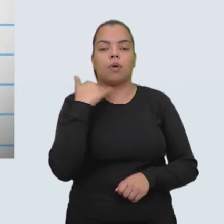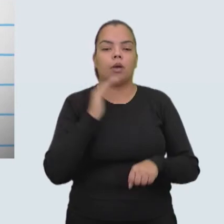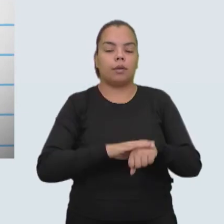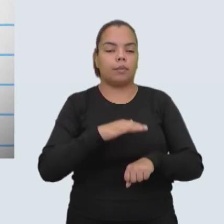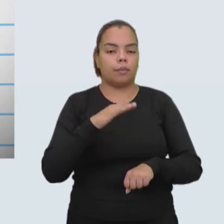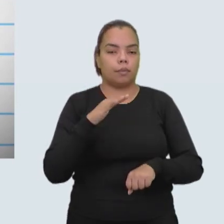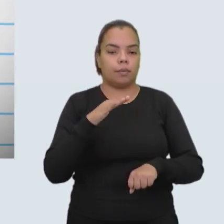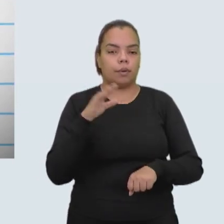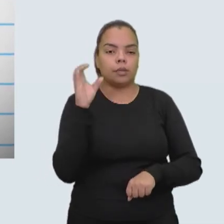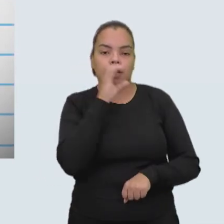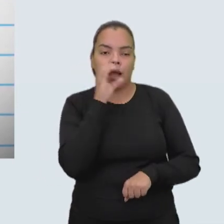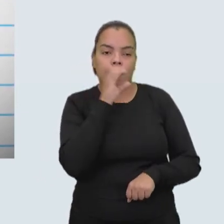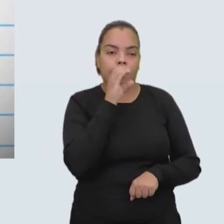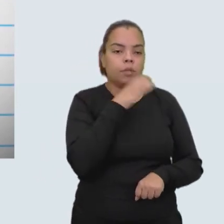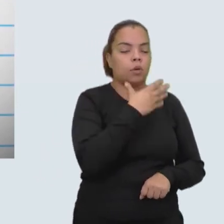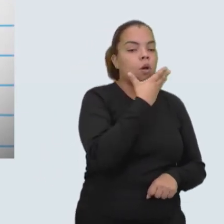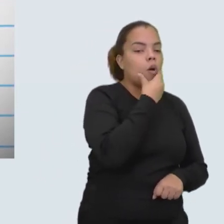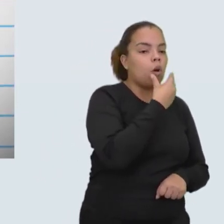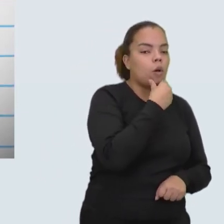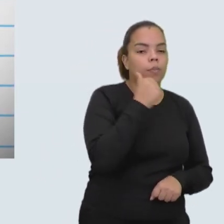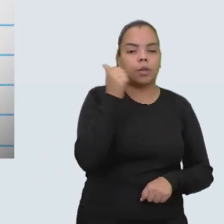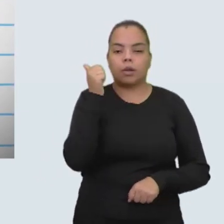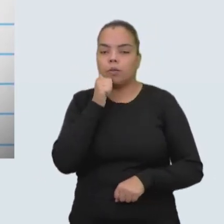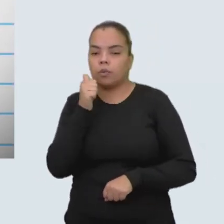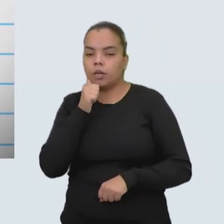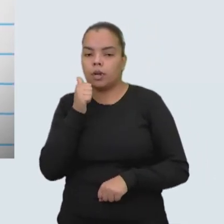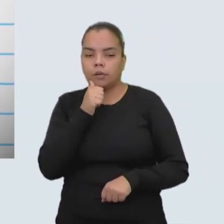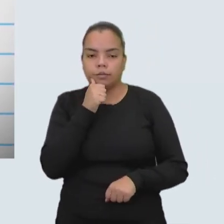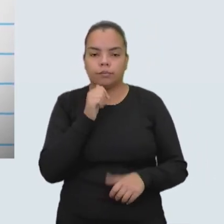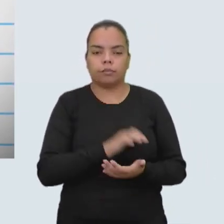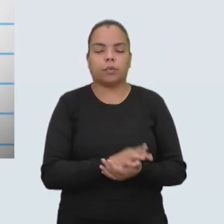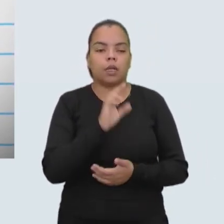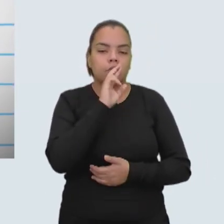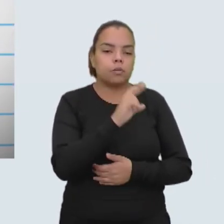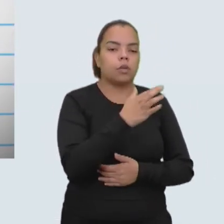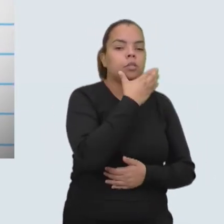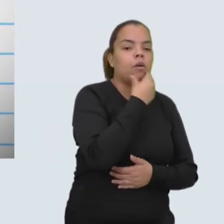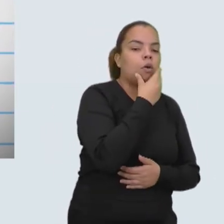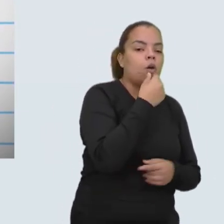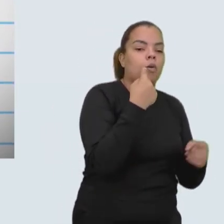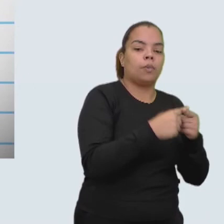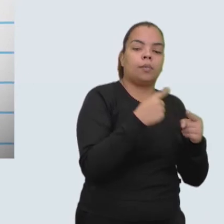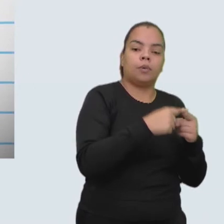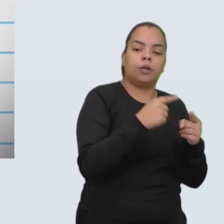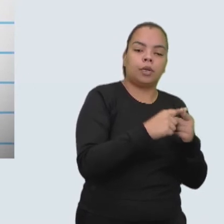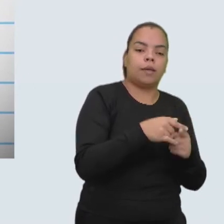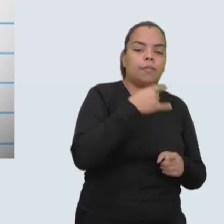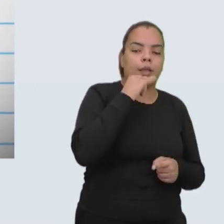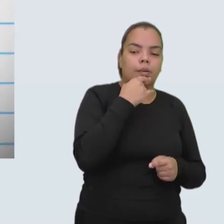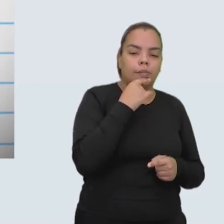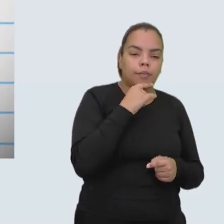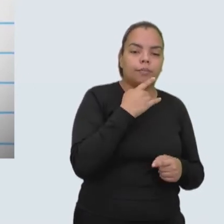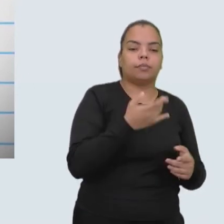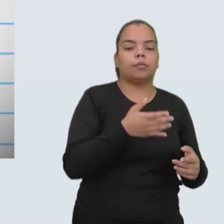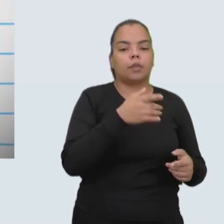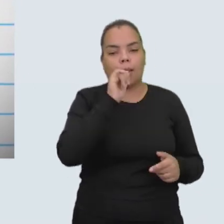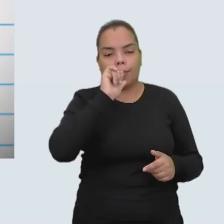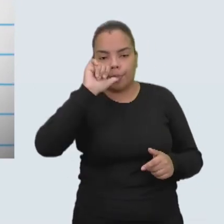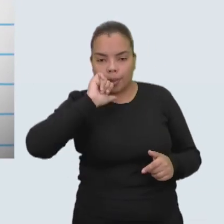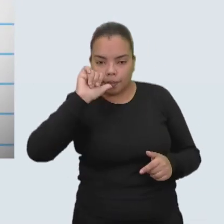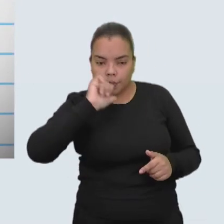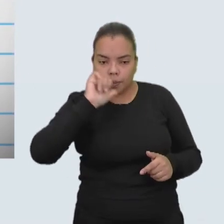diferenças seriam maior ingestão de bebidas alcoólicas, tabagismo, sobrepeso, estresse e violência